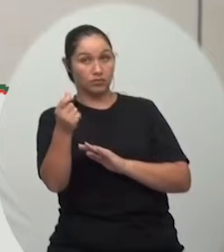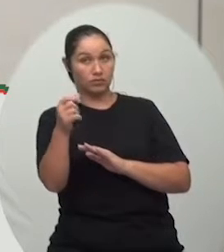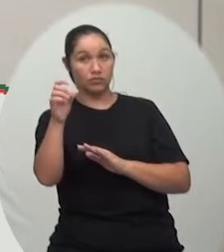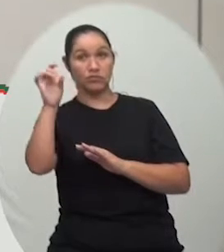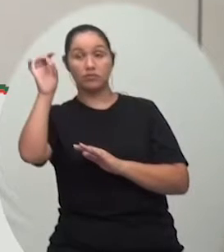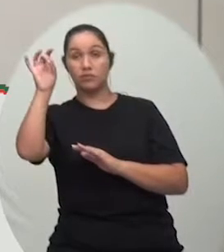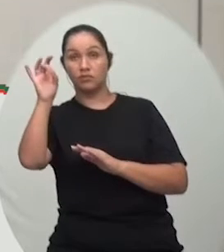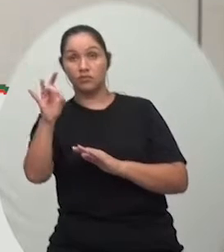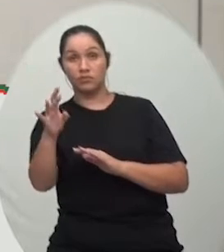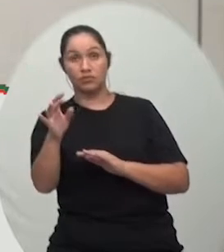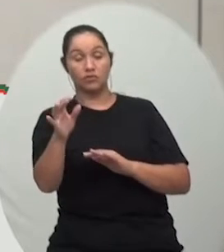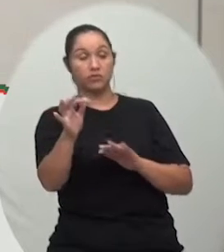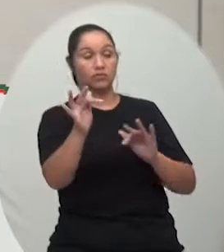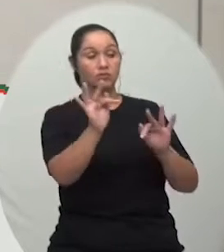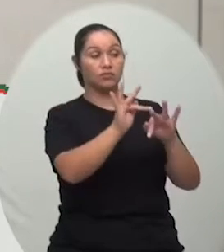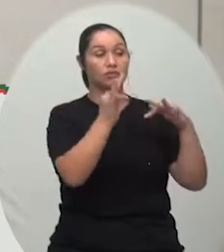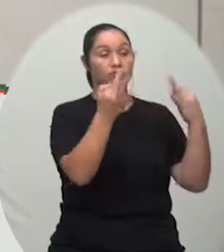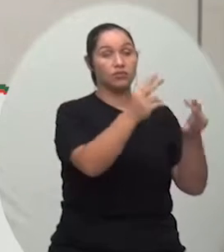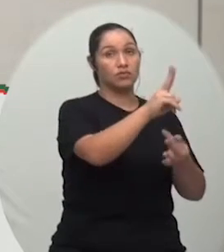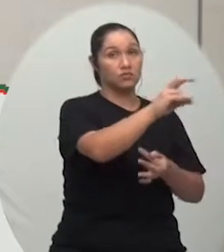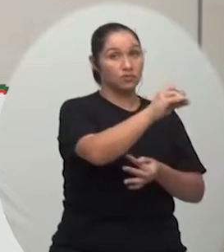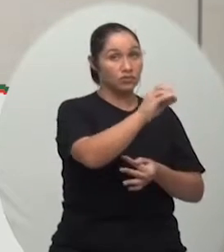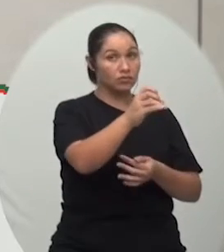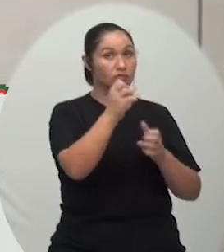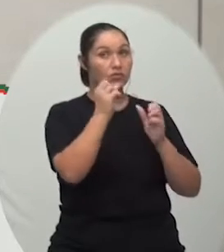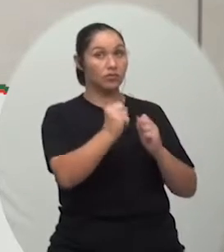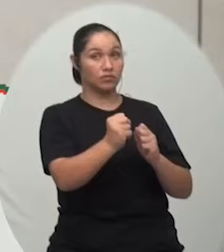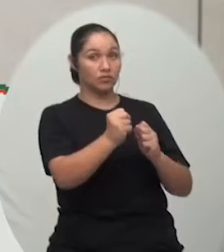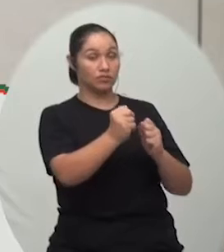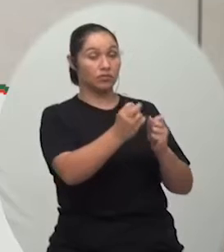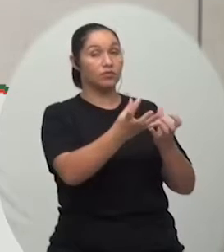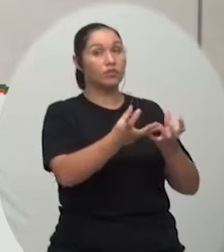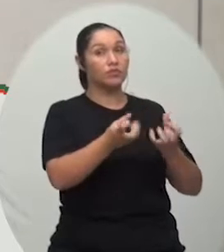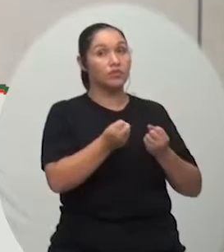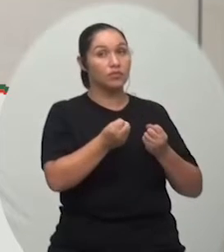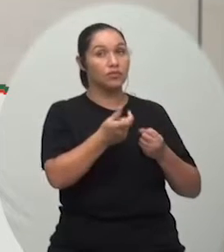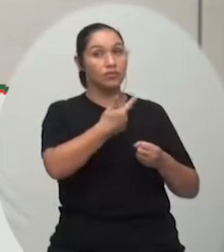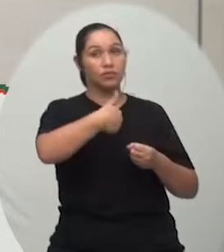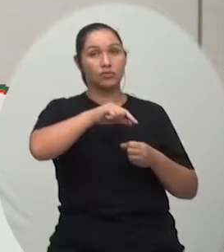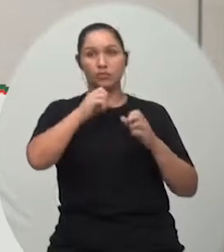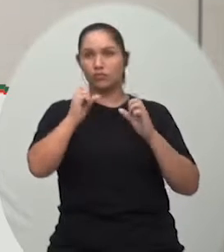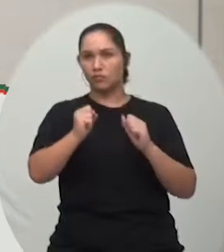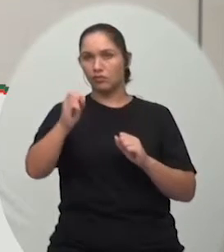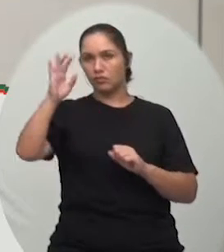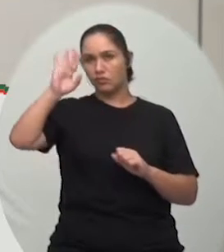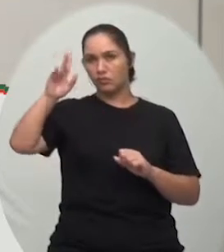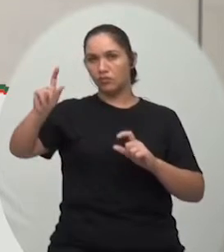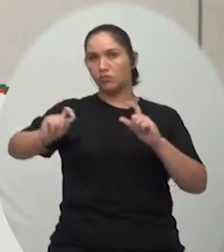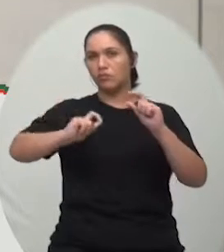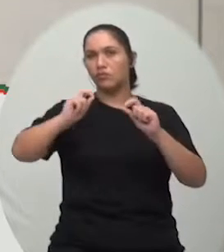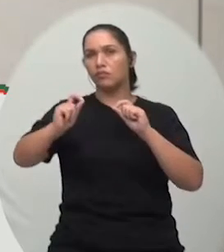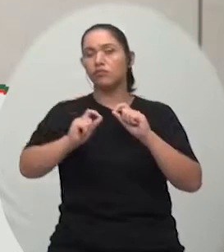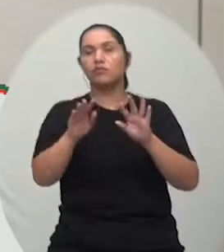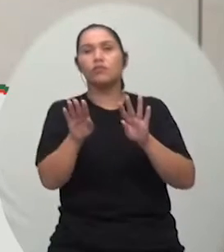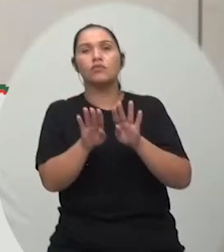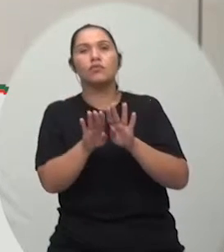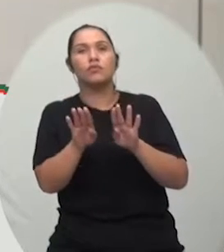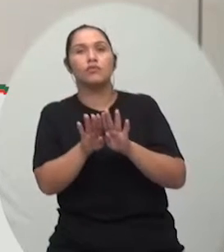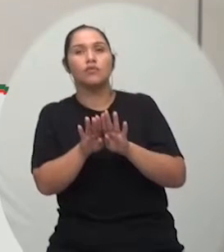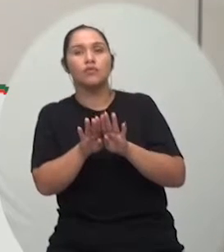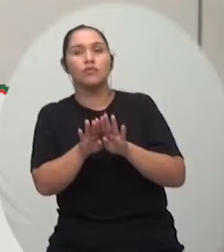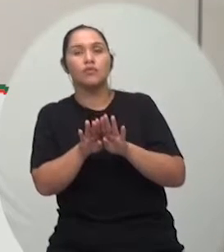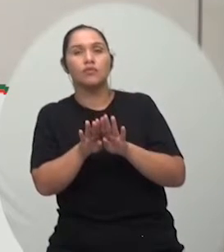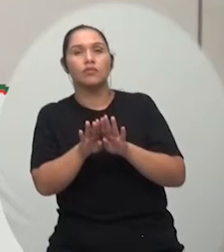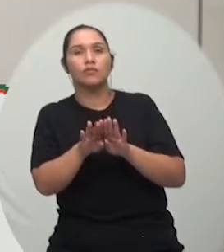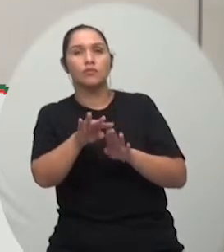famílias, podemos imaginar que, por analogia, nós também estaremos limitando